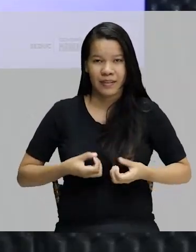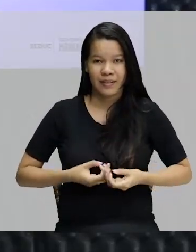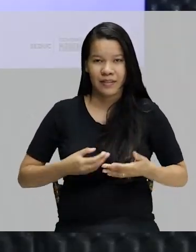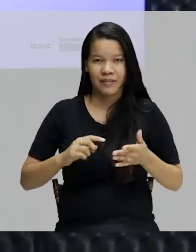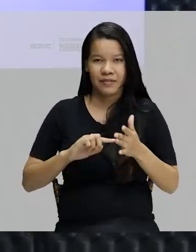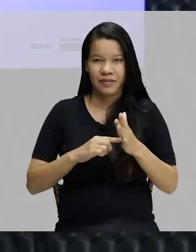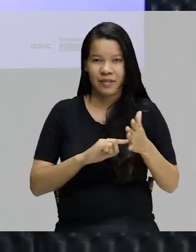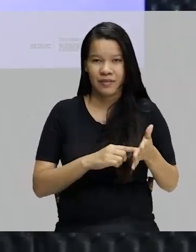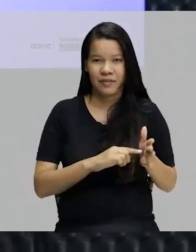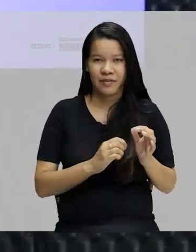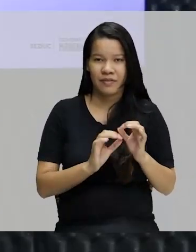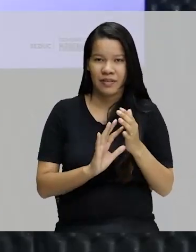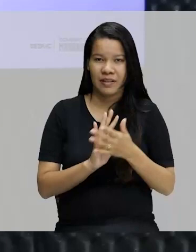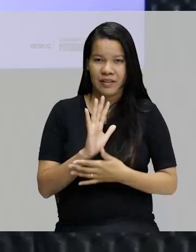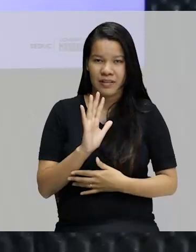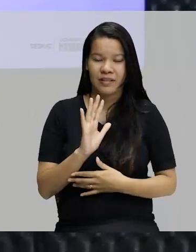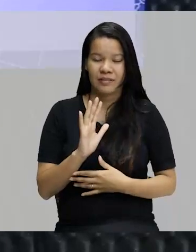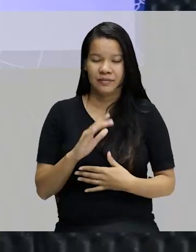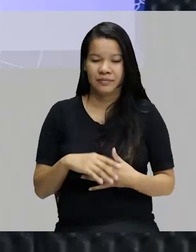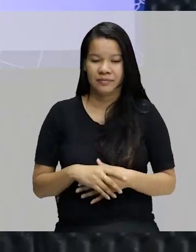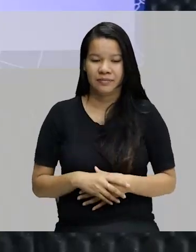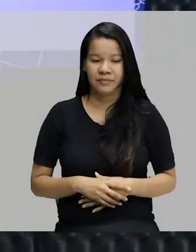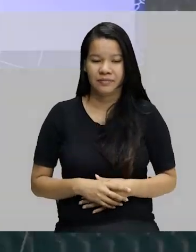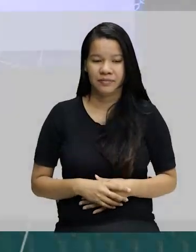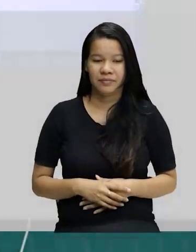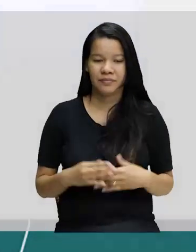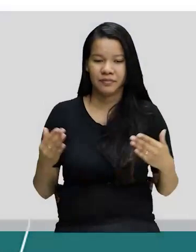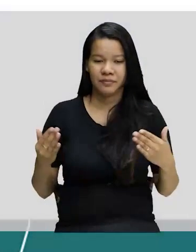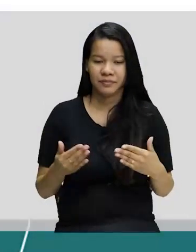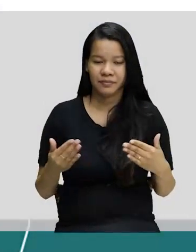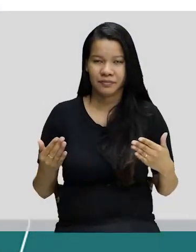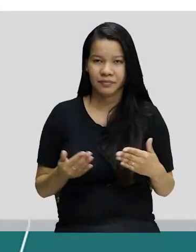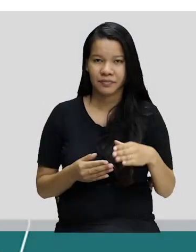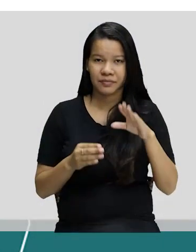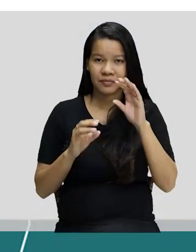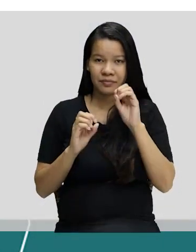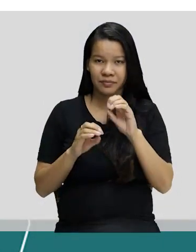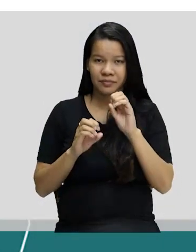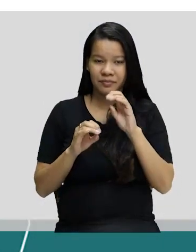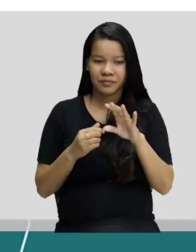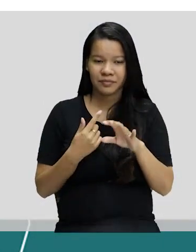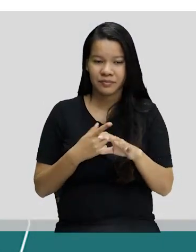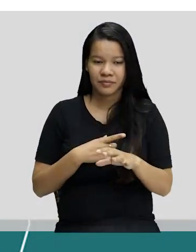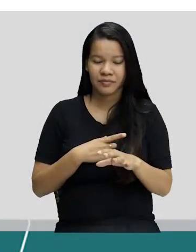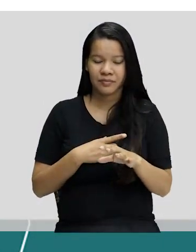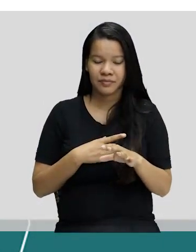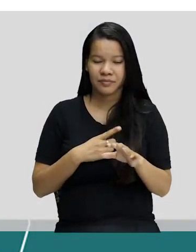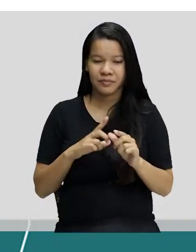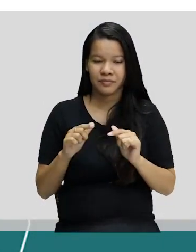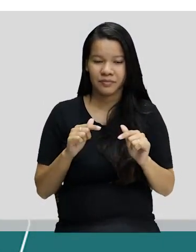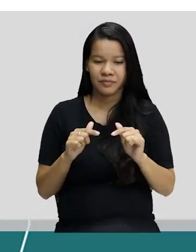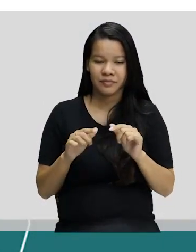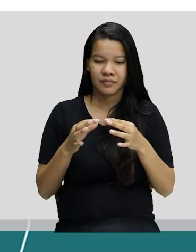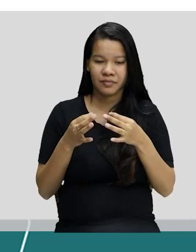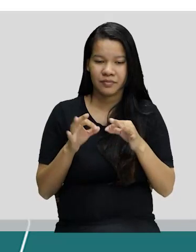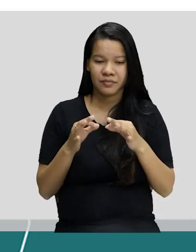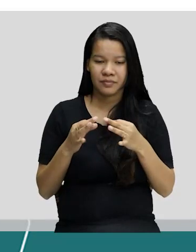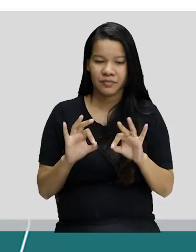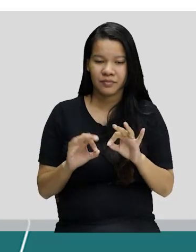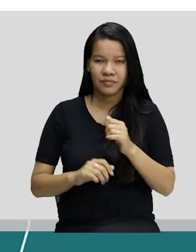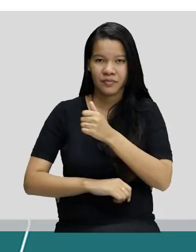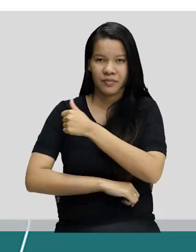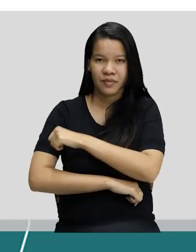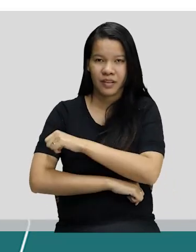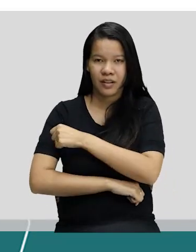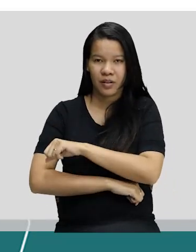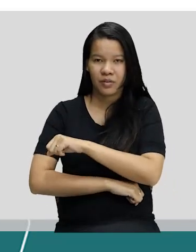compostos orgânicos. Na nossa aula, vamos estar trabalhando a síntese dos álcools,